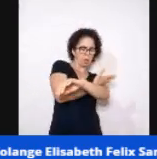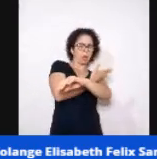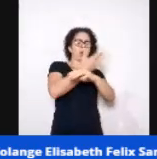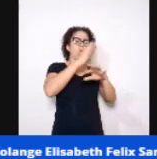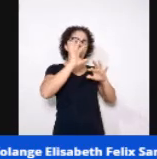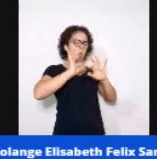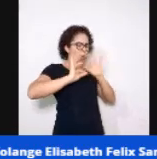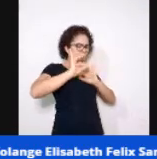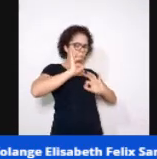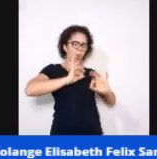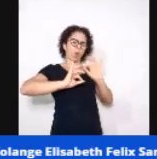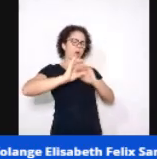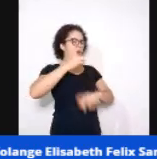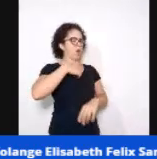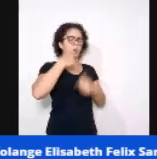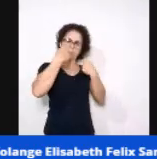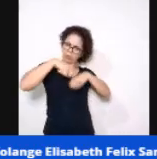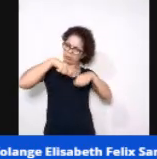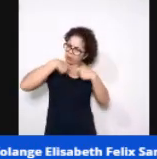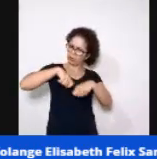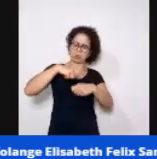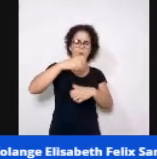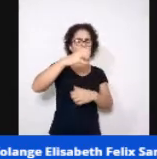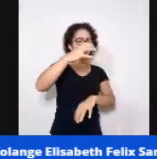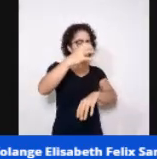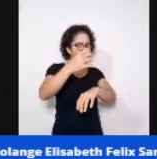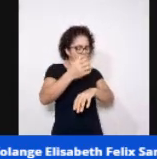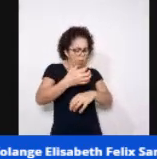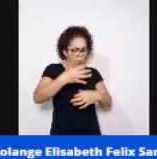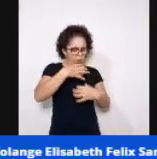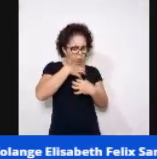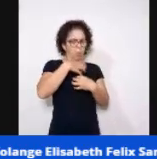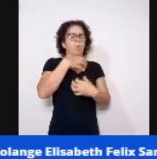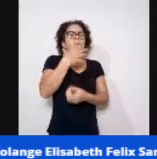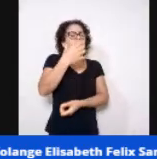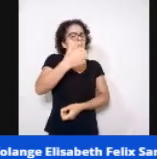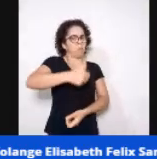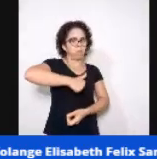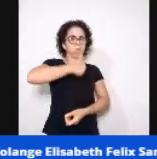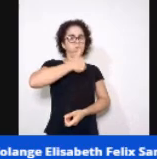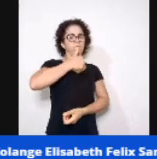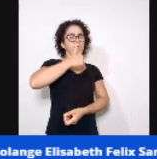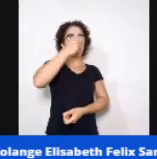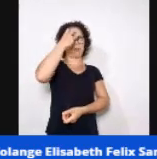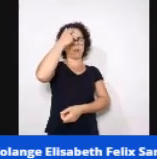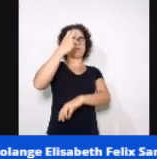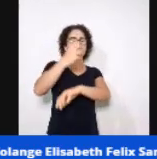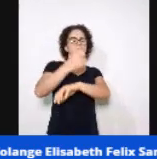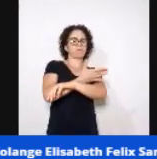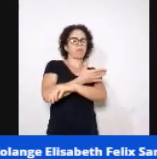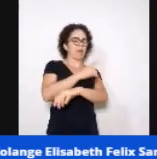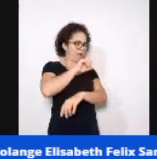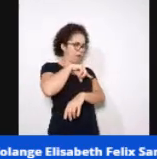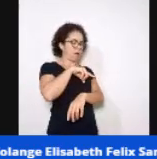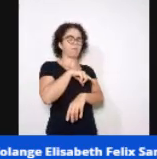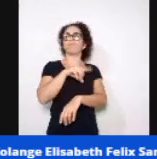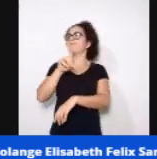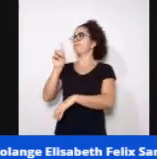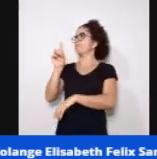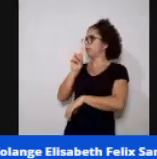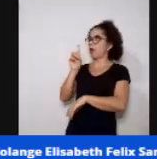estar sempre bem para ter inteligência emocional. Pelo contrário. Você